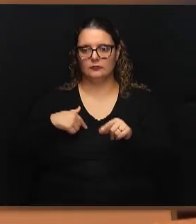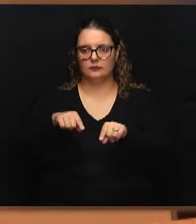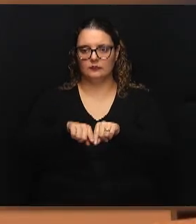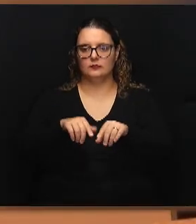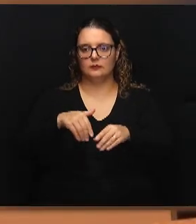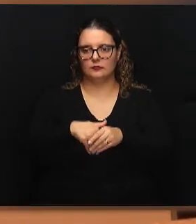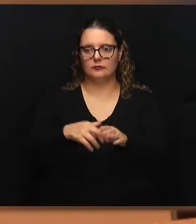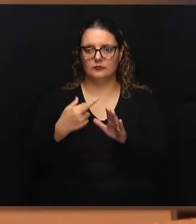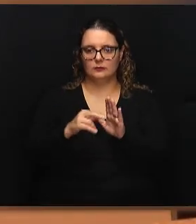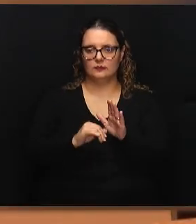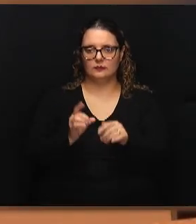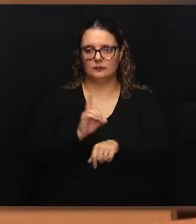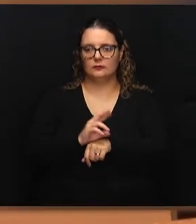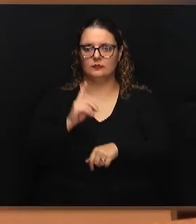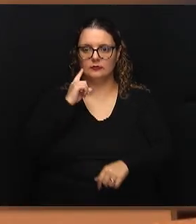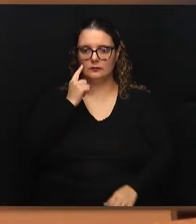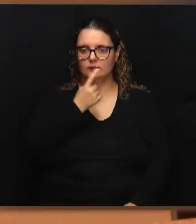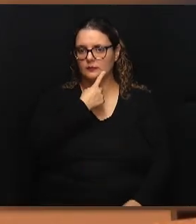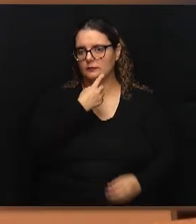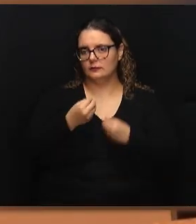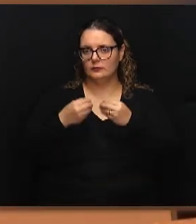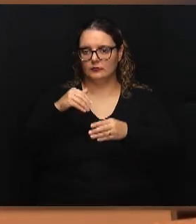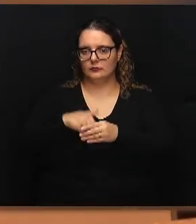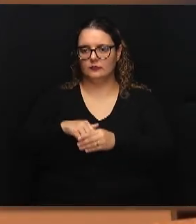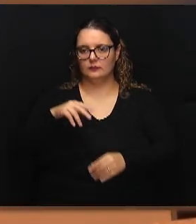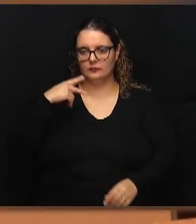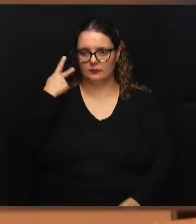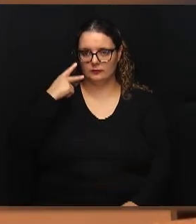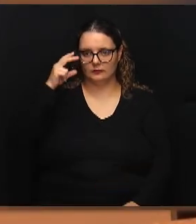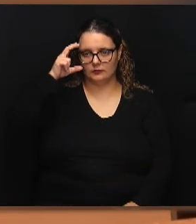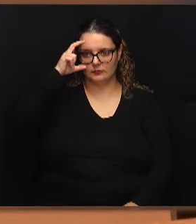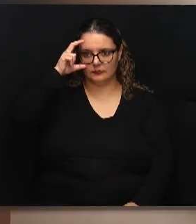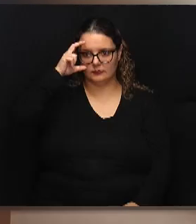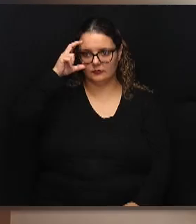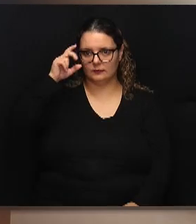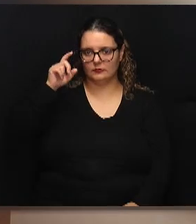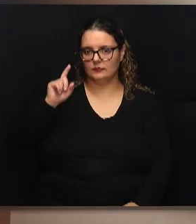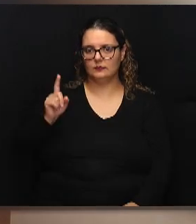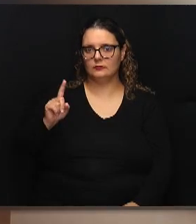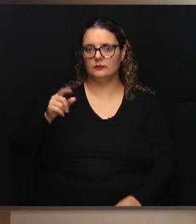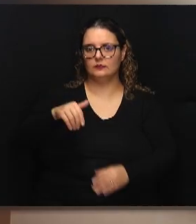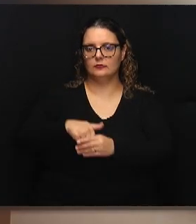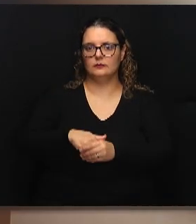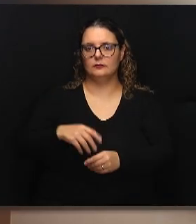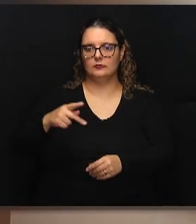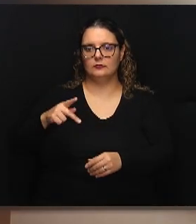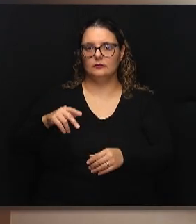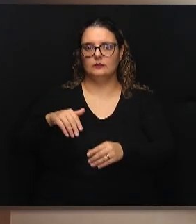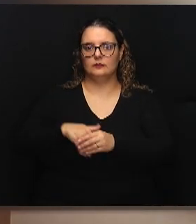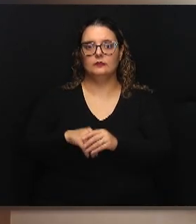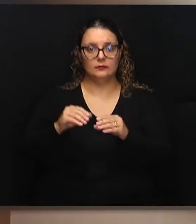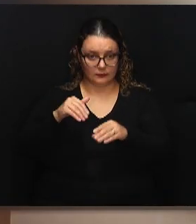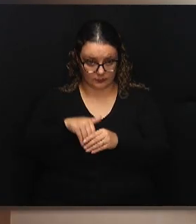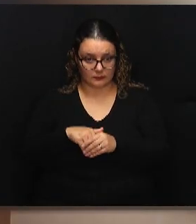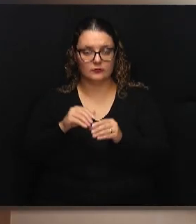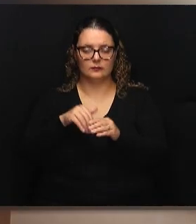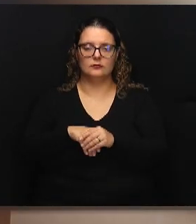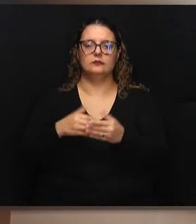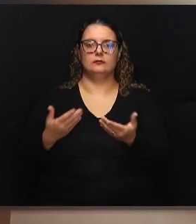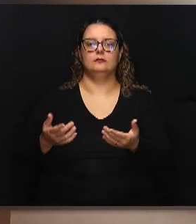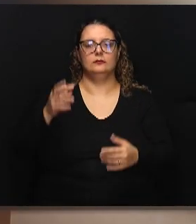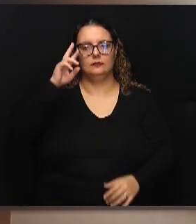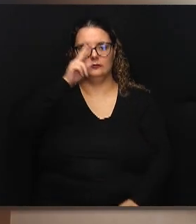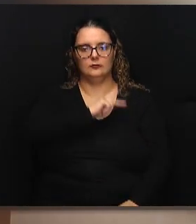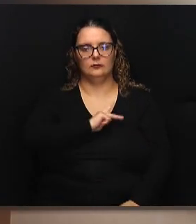Dr. Yang e voto favorável. Como vota o senhor vereador Carlinhos Camelô? Você não vota, o projeto é seu, desculpa. Vota? Vota? Então, senhor